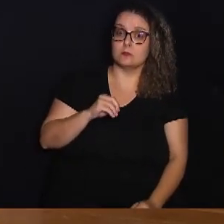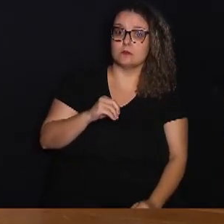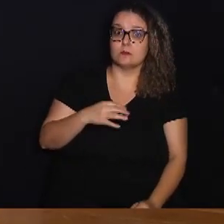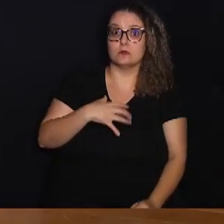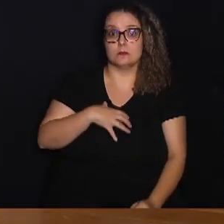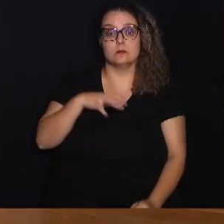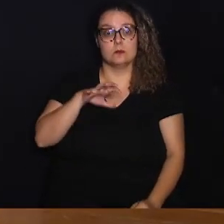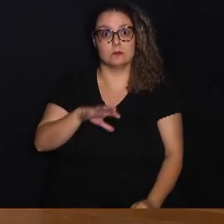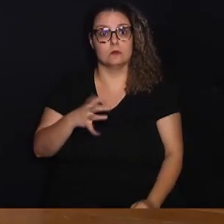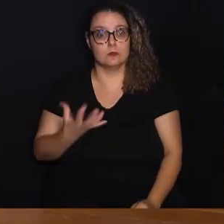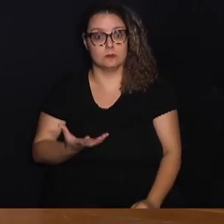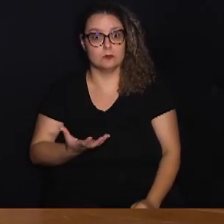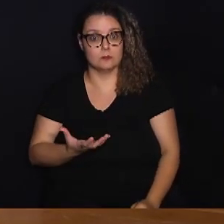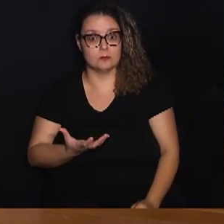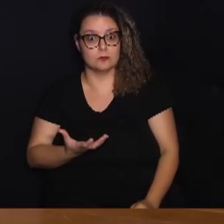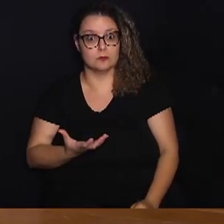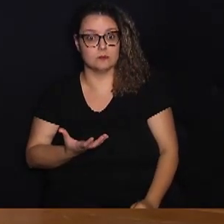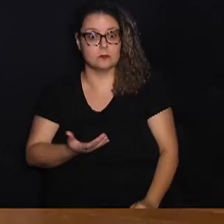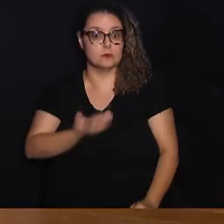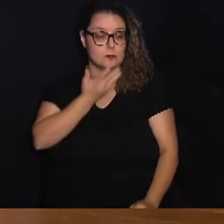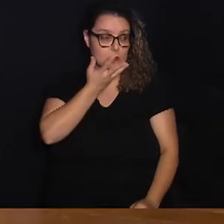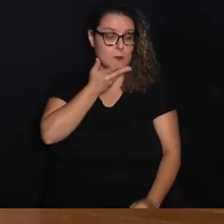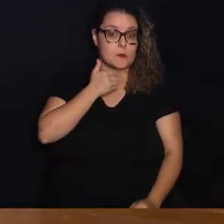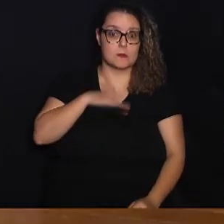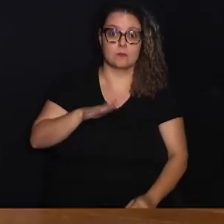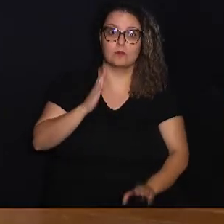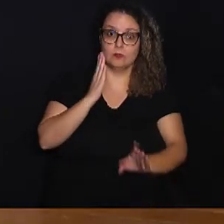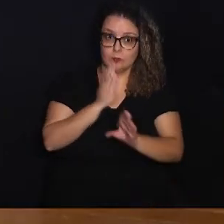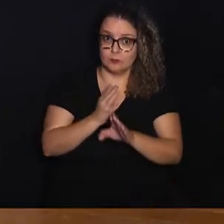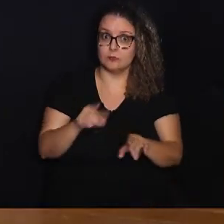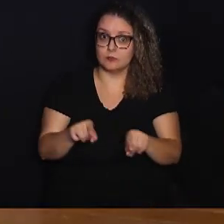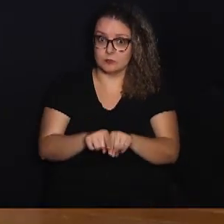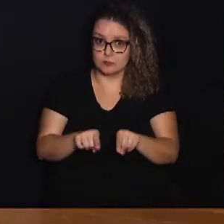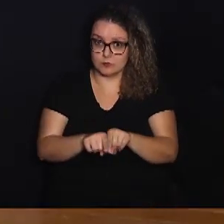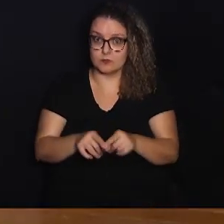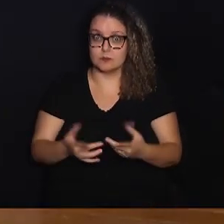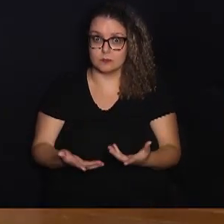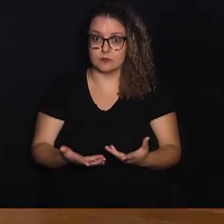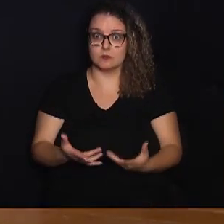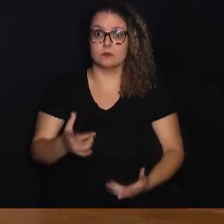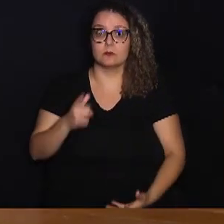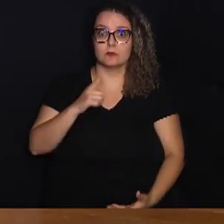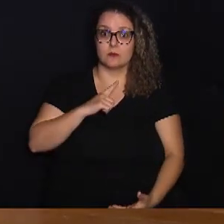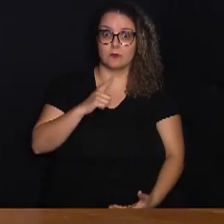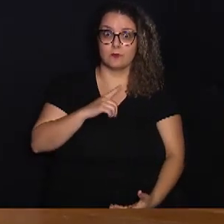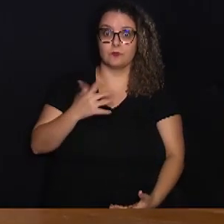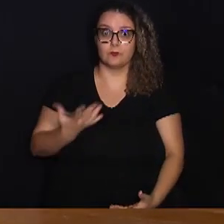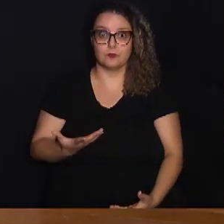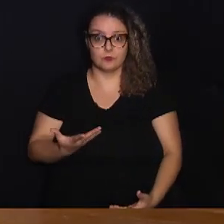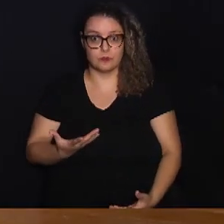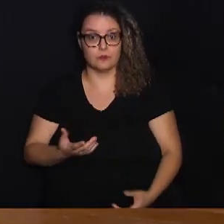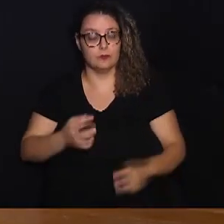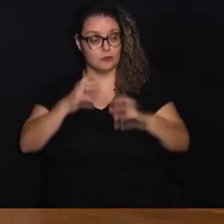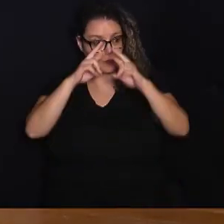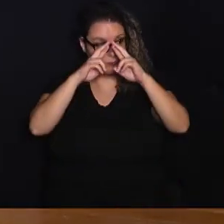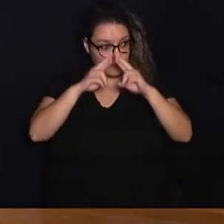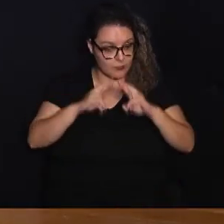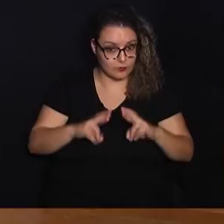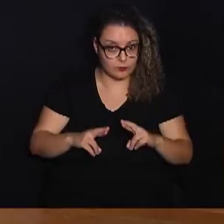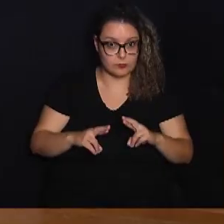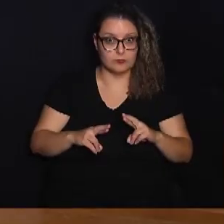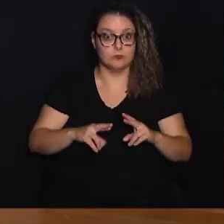forma que a criança encontra também de ter esse respeito,